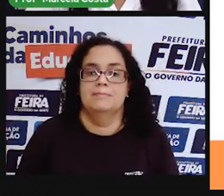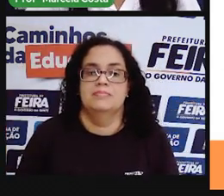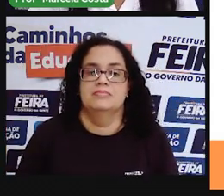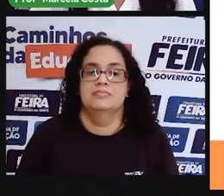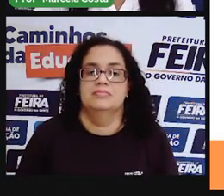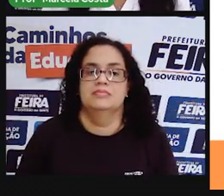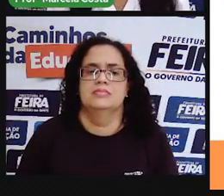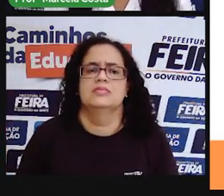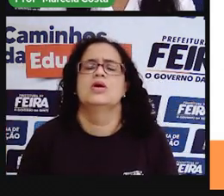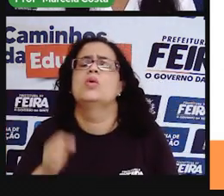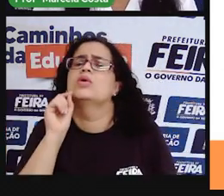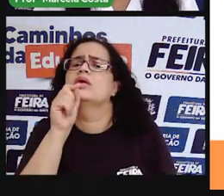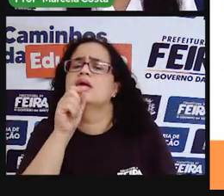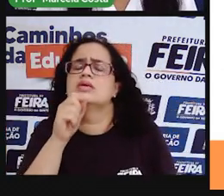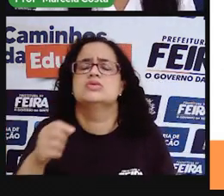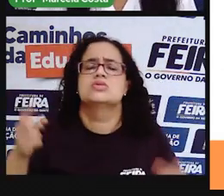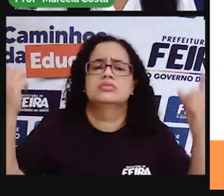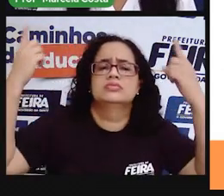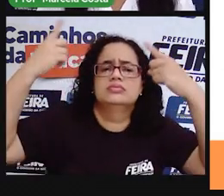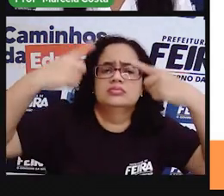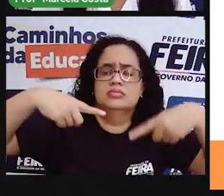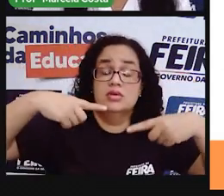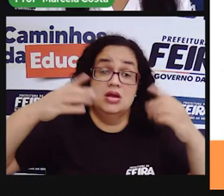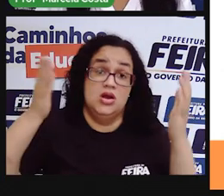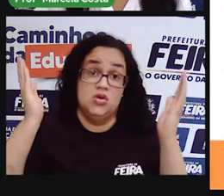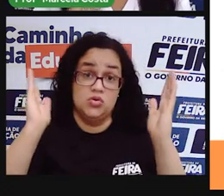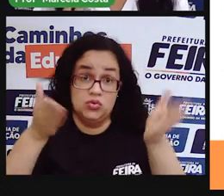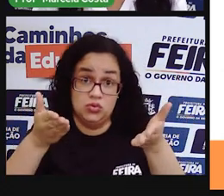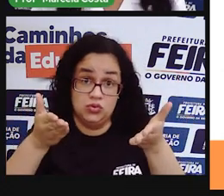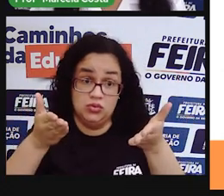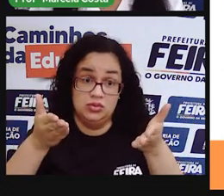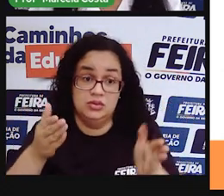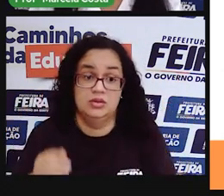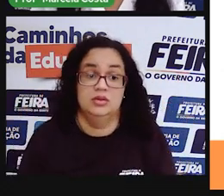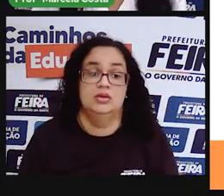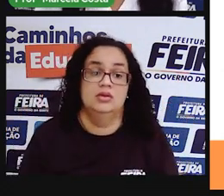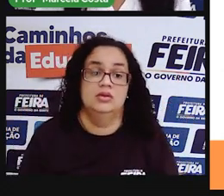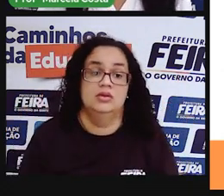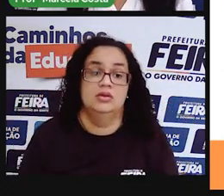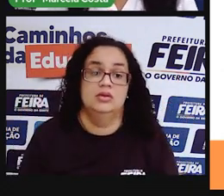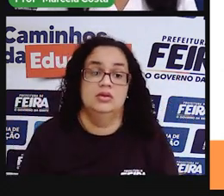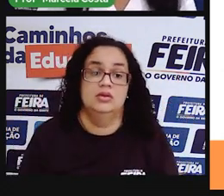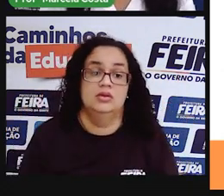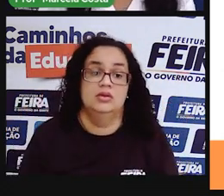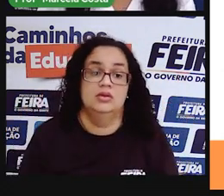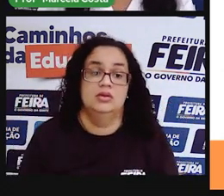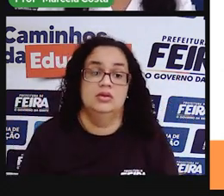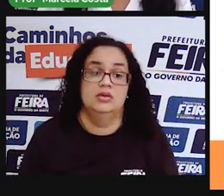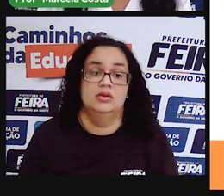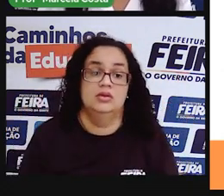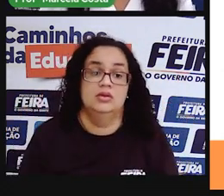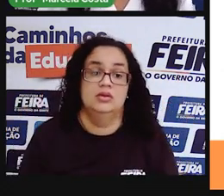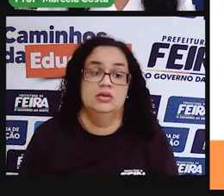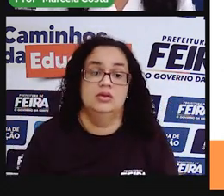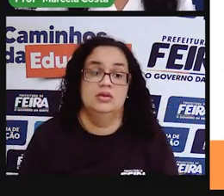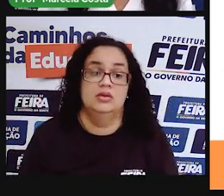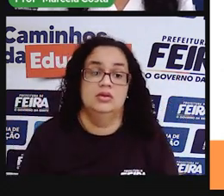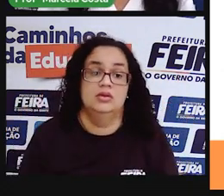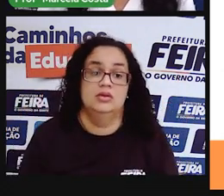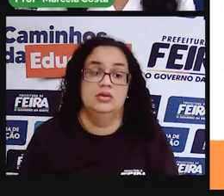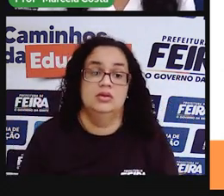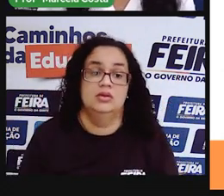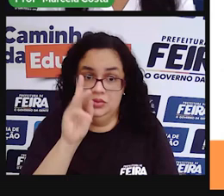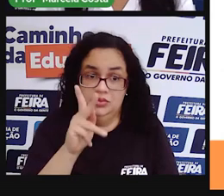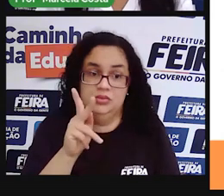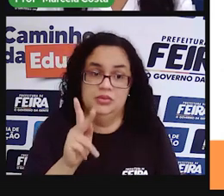O que é isso, Pro? Nesse momento, a gente vai fazer alguns exercícios juntos, tá bom?